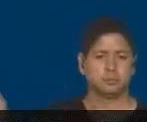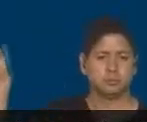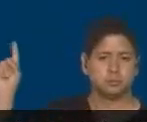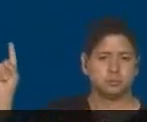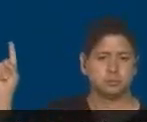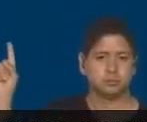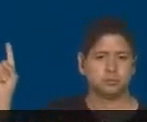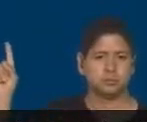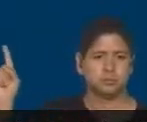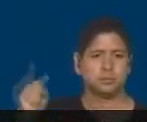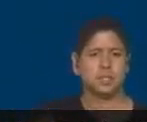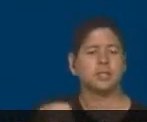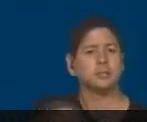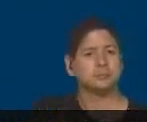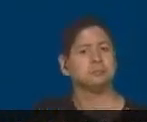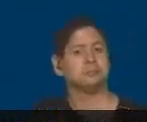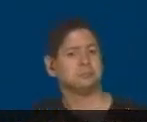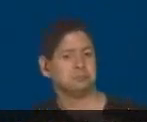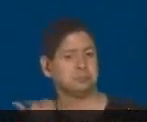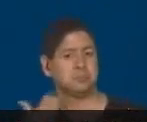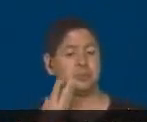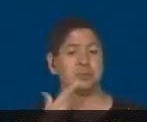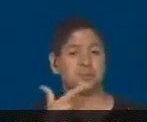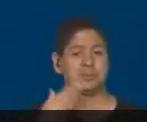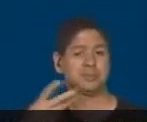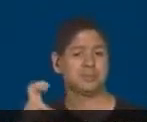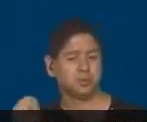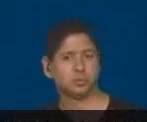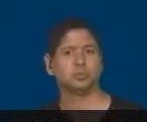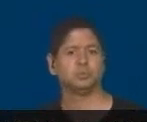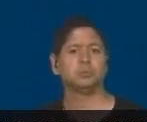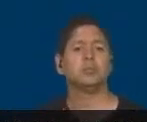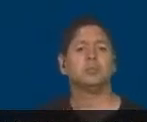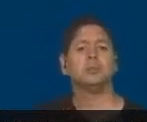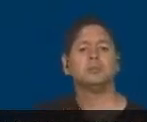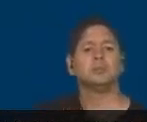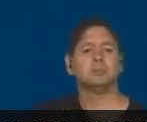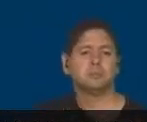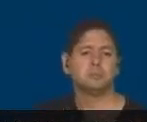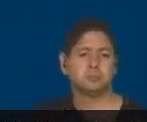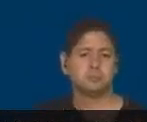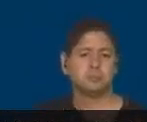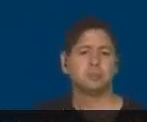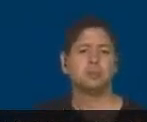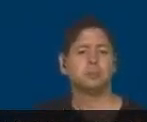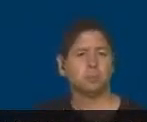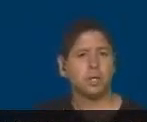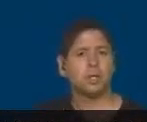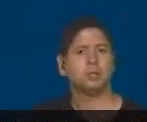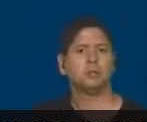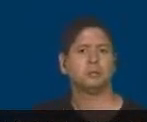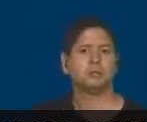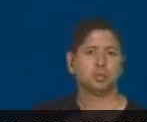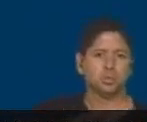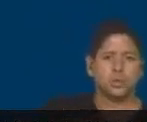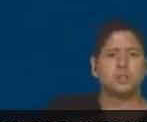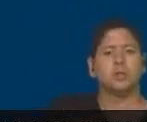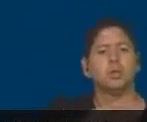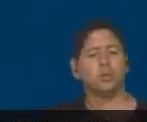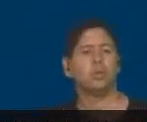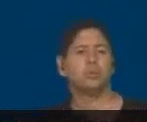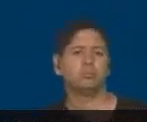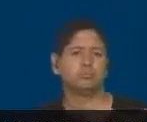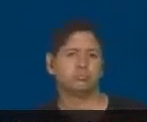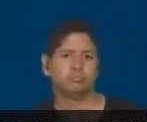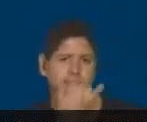2.538 pessoas que trabalhavam de carteira assinada morreram. Foram concedidos 149 mil benefícios previdenciários por causa de